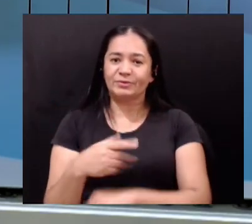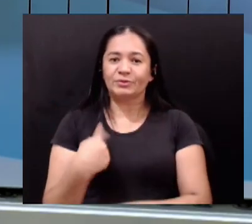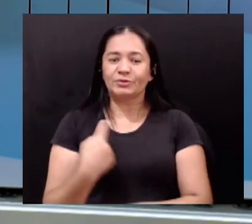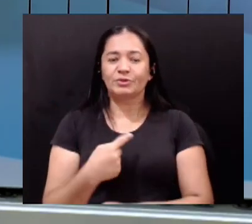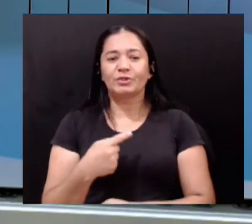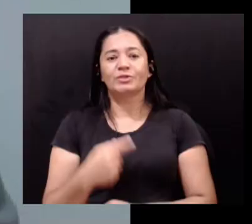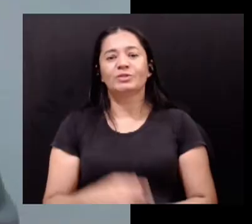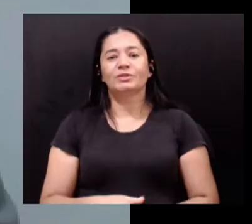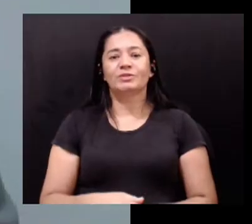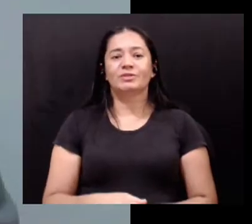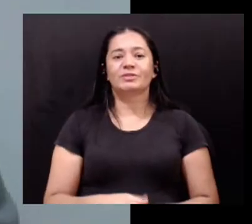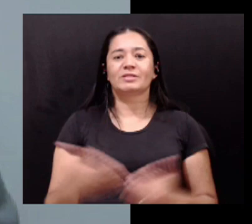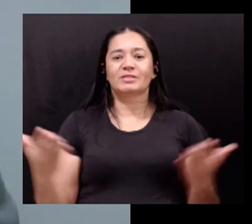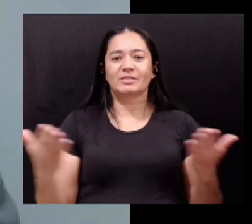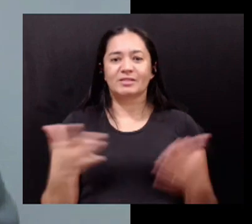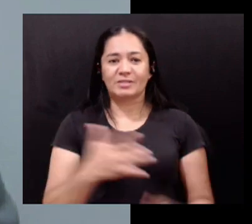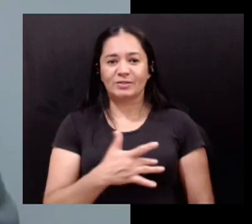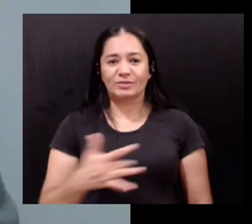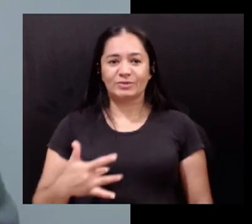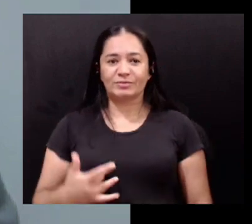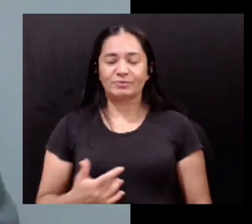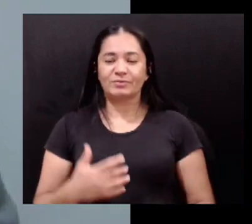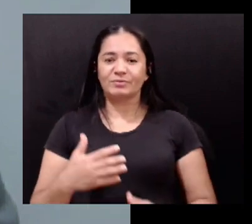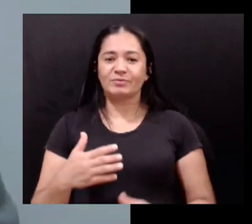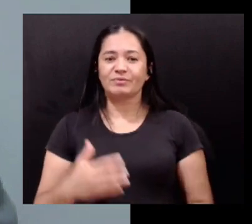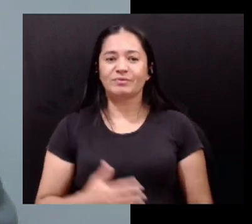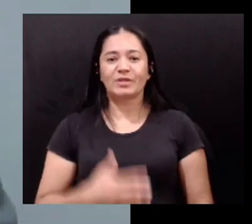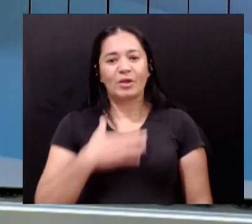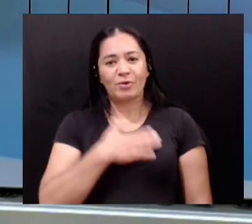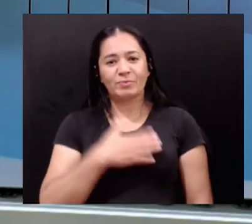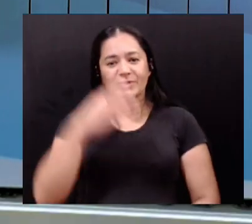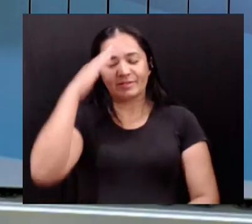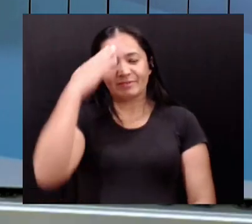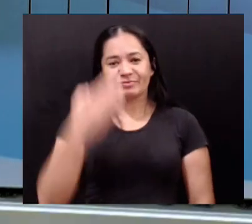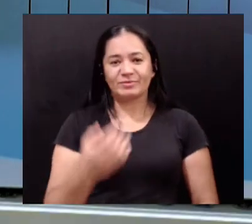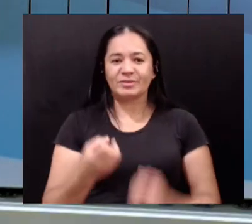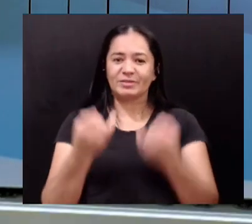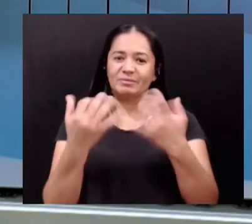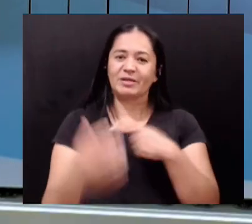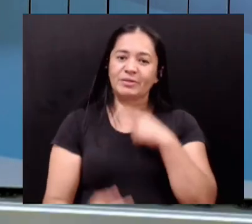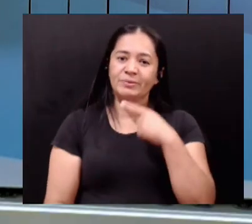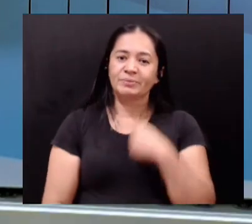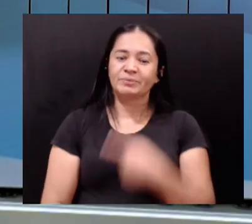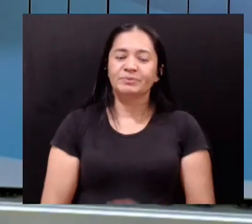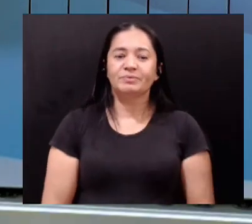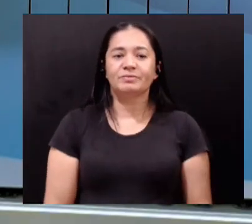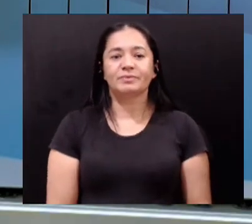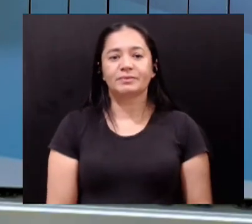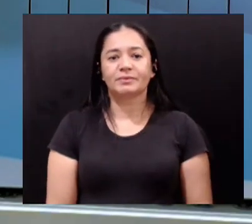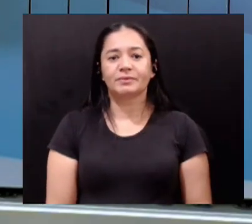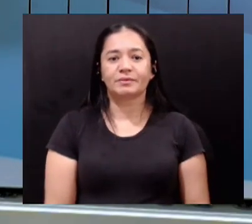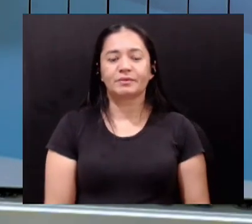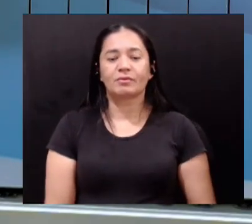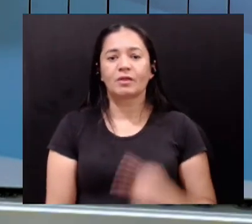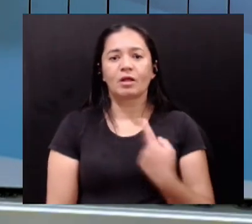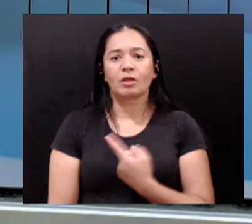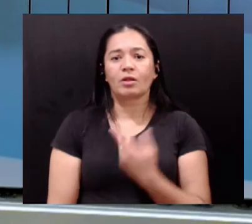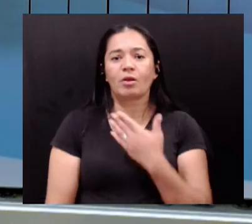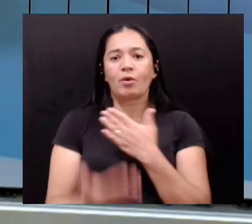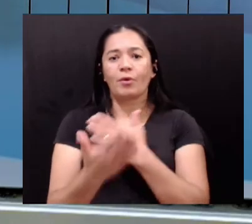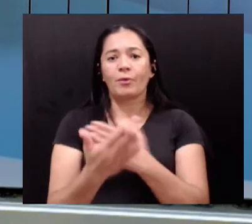É uma honra, é um prazer estar aqui para poder esclarecer algumas dúvidas. Doutor, para a gente começar então, para quem está em casa